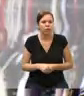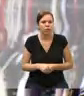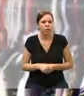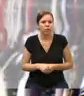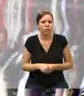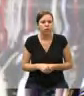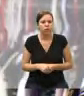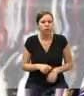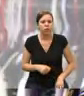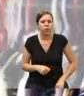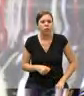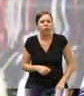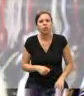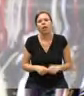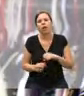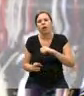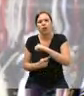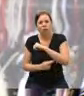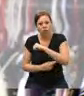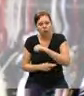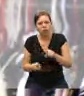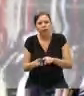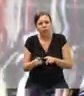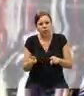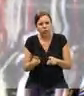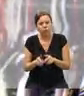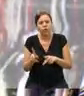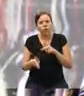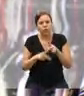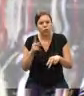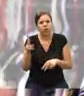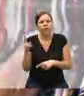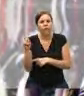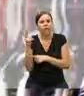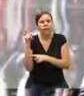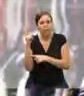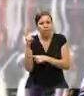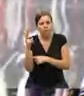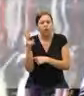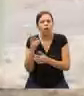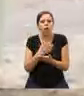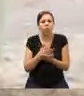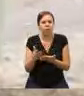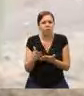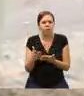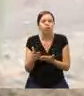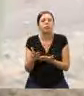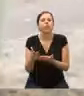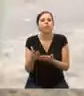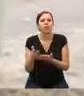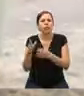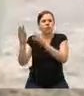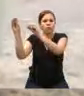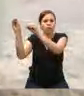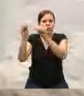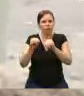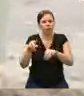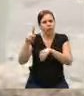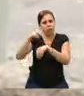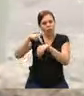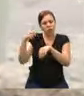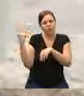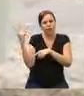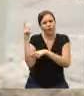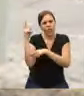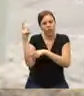Vista, Roraima, atendendo os nossos irmãos venezuelanos que começaram nessa crise migratória, né, fugindo